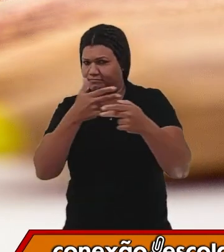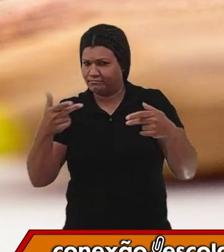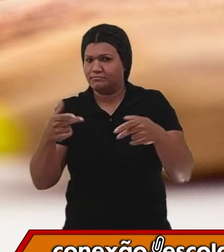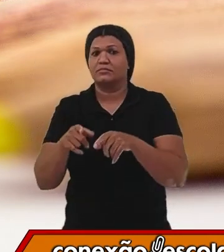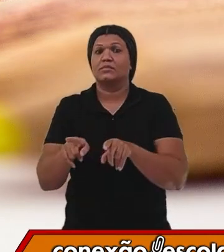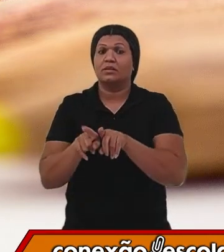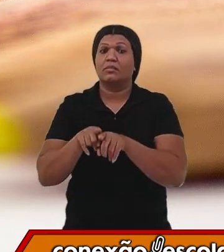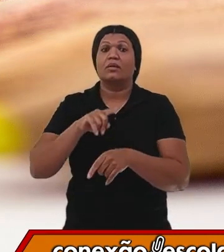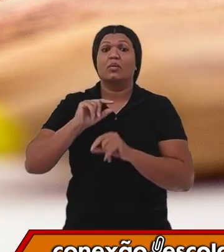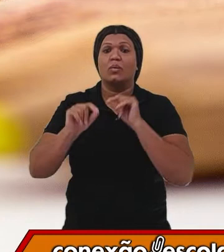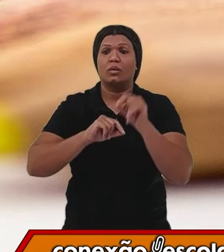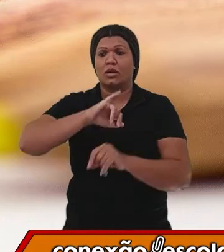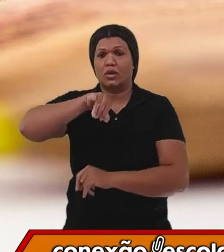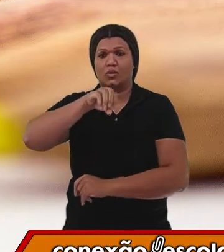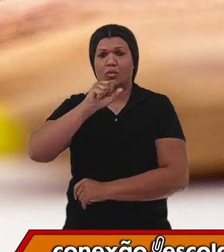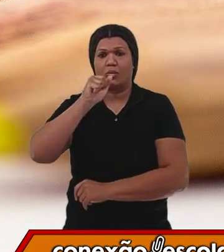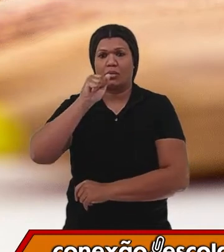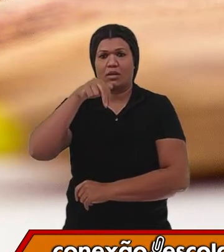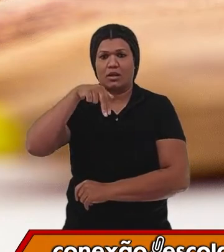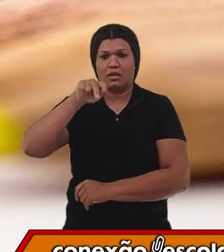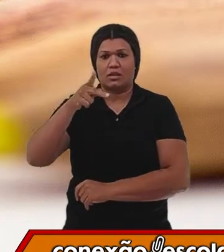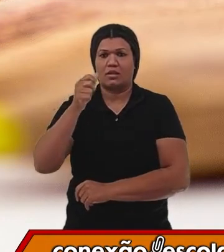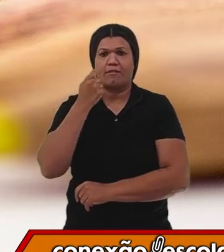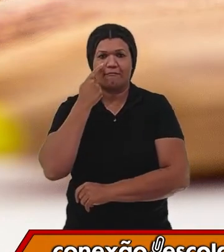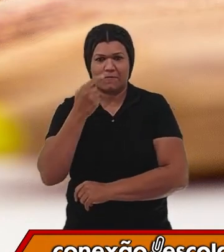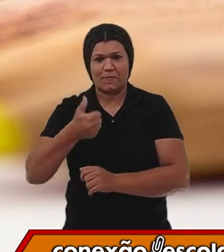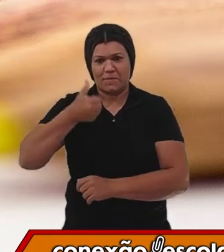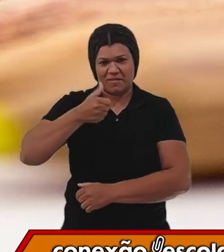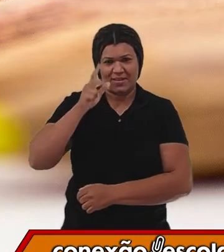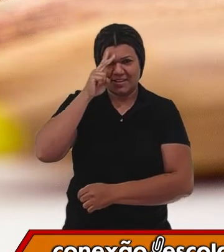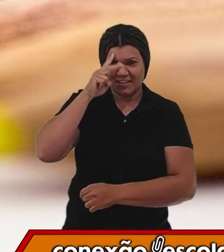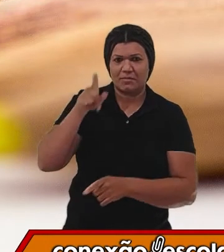a joaninha que a gente viu na primeira imagem. Se lembram?